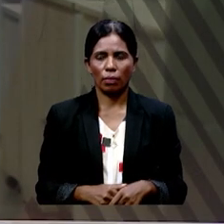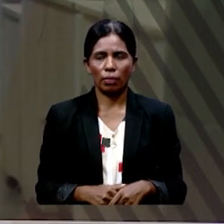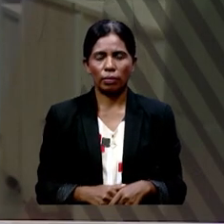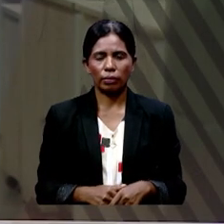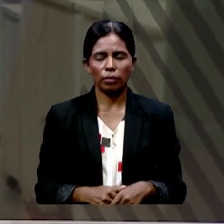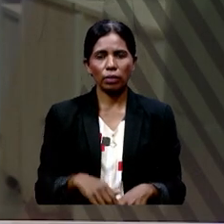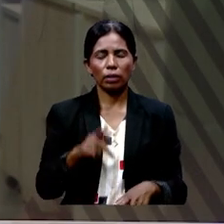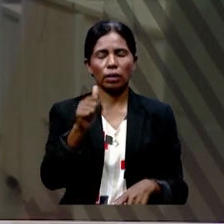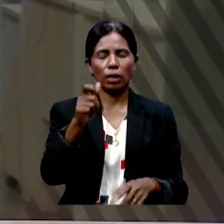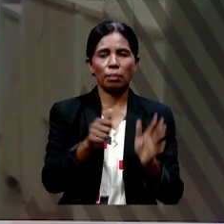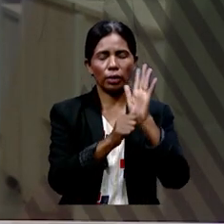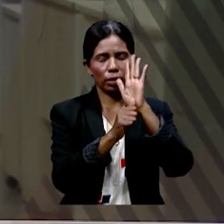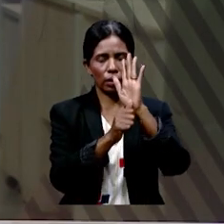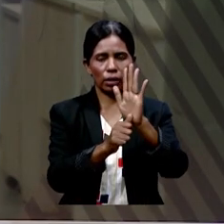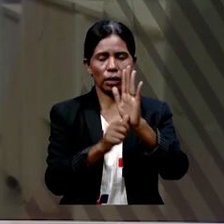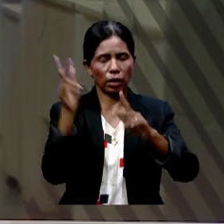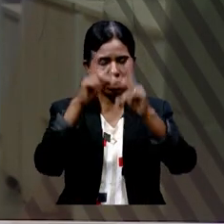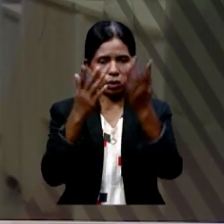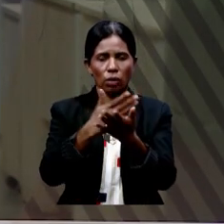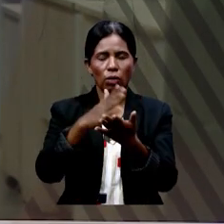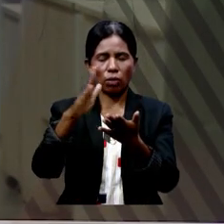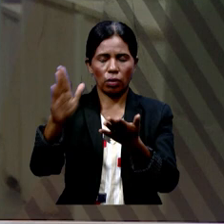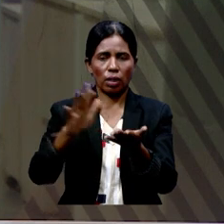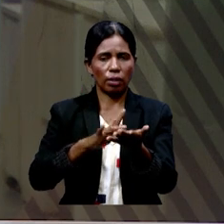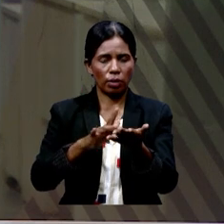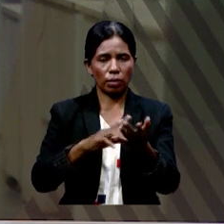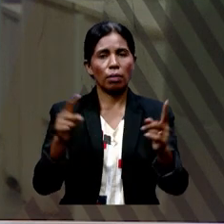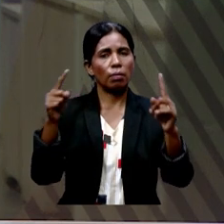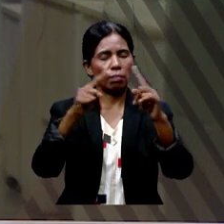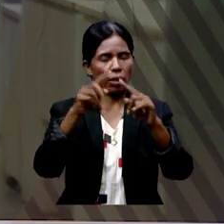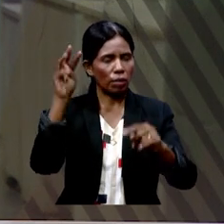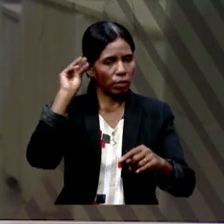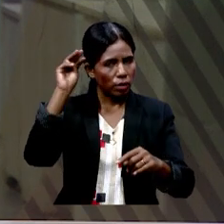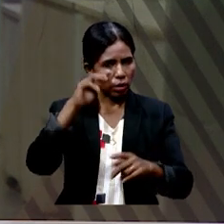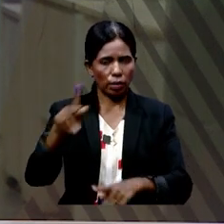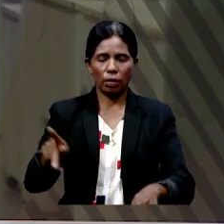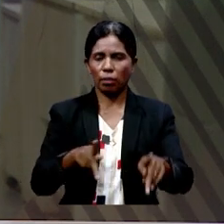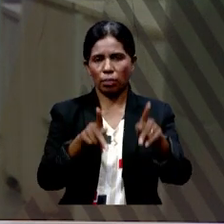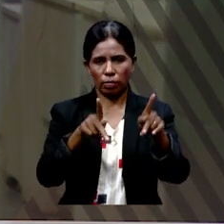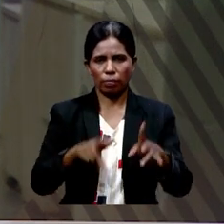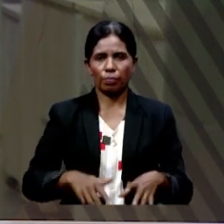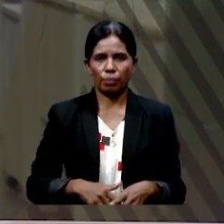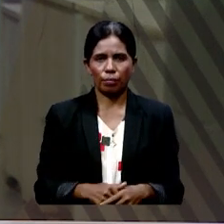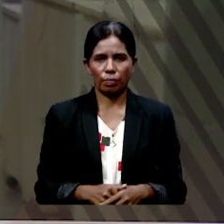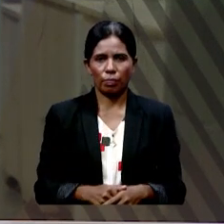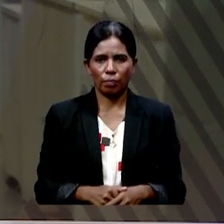CAC apresenta o Na Casa Sosai Moro, Rússia e Companhia Salimago, para o Ministério Público.